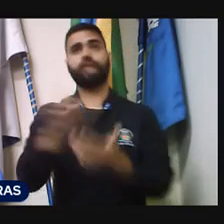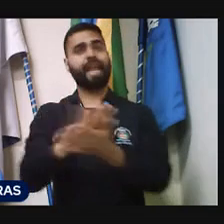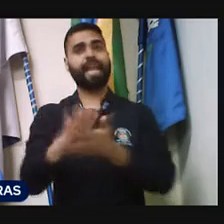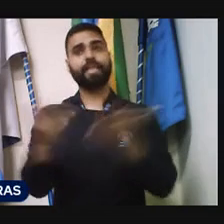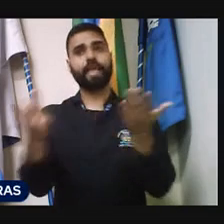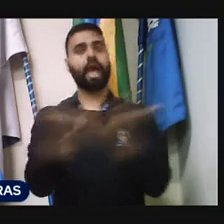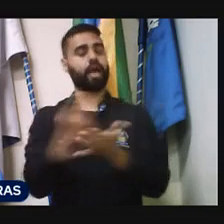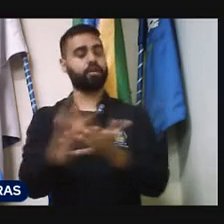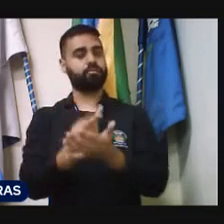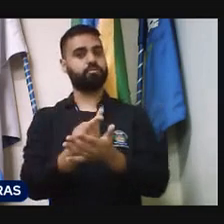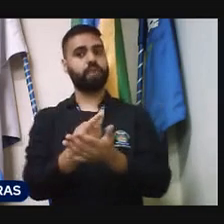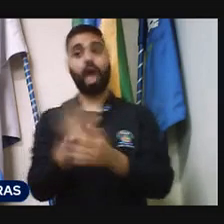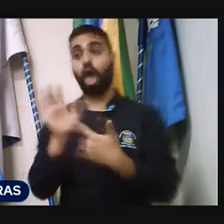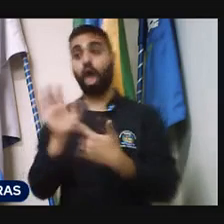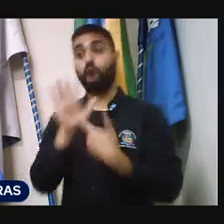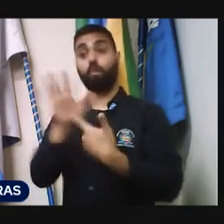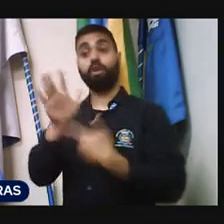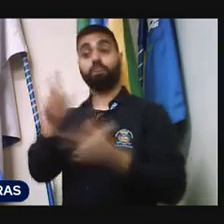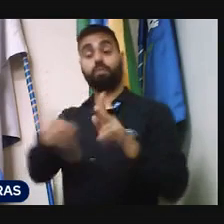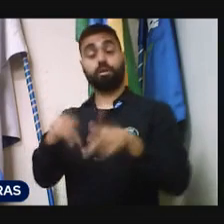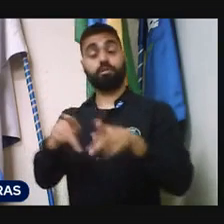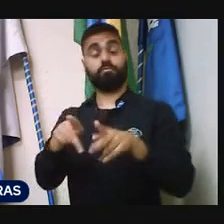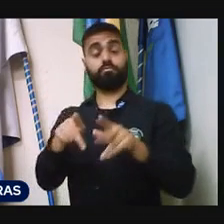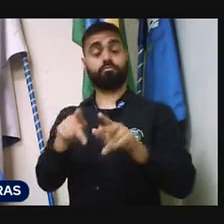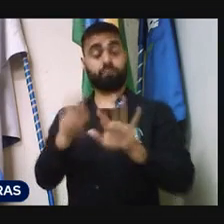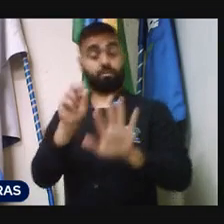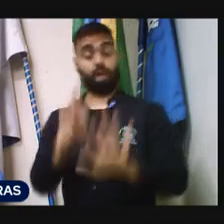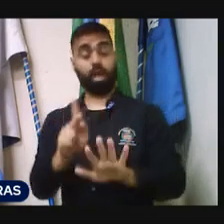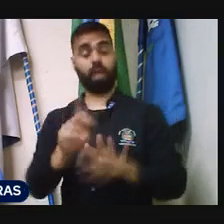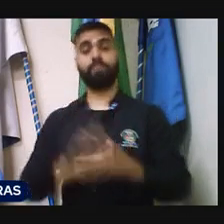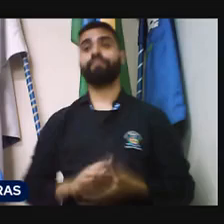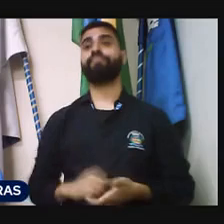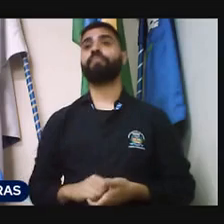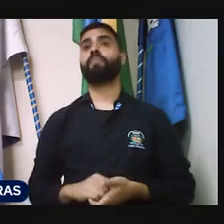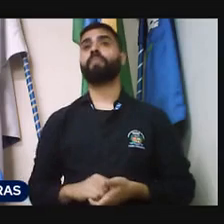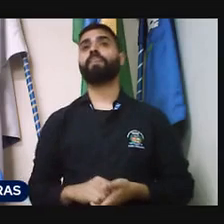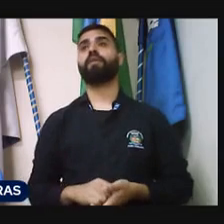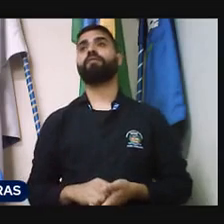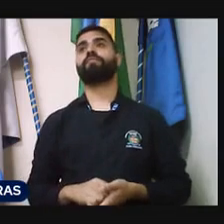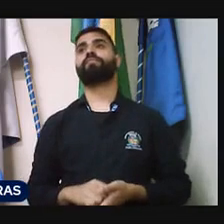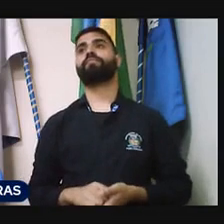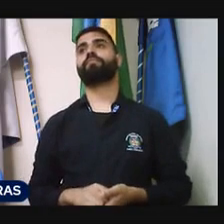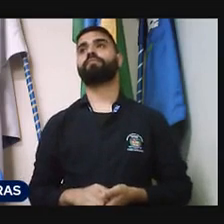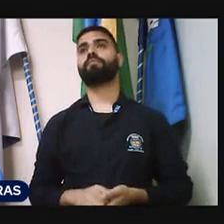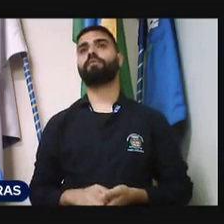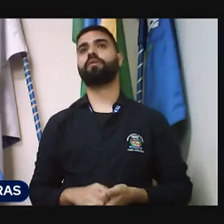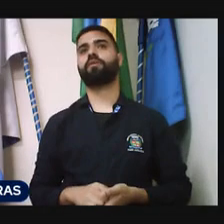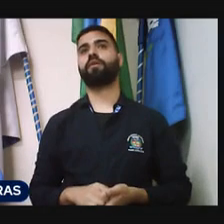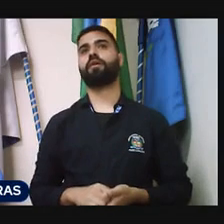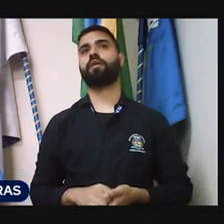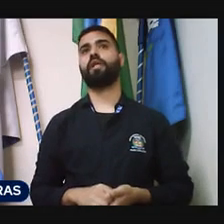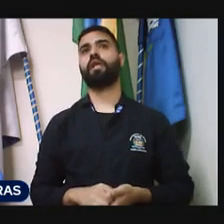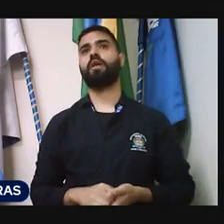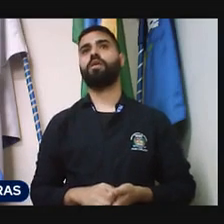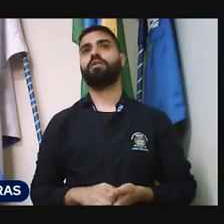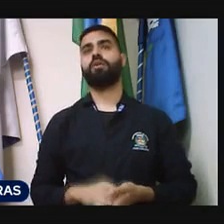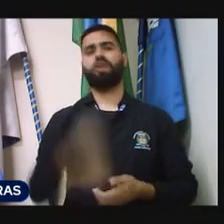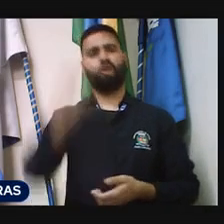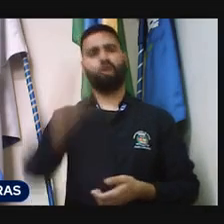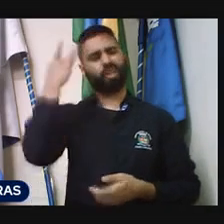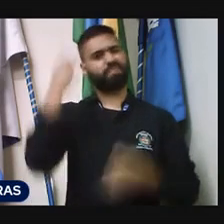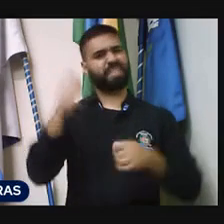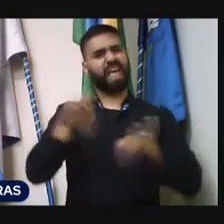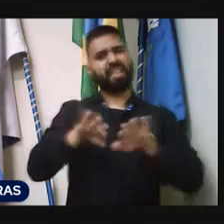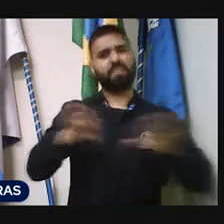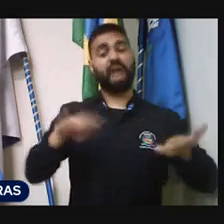proporcional ao que foi exigido tô eu acho que a gente precisa de desanuviar a nossa função